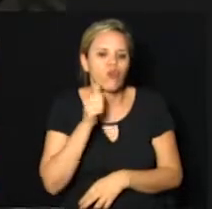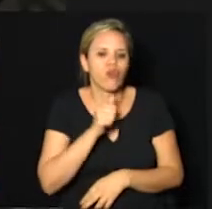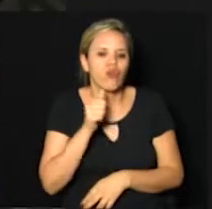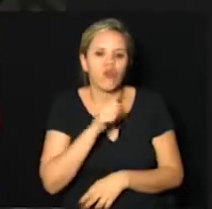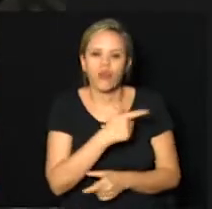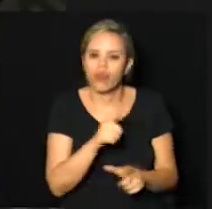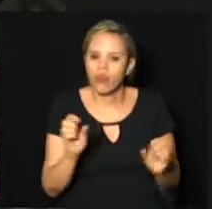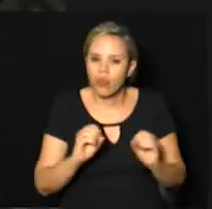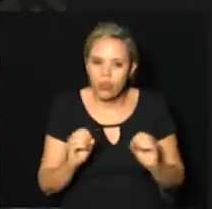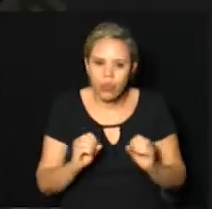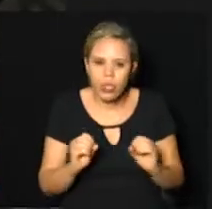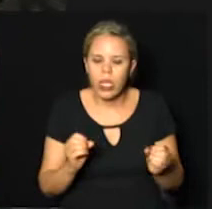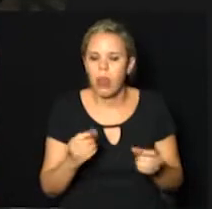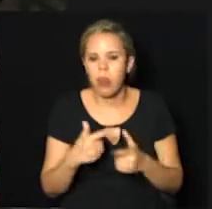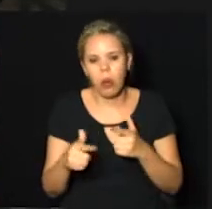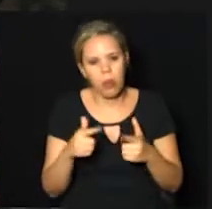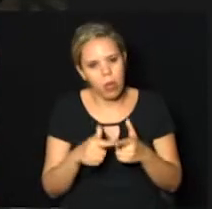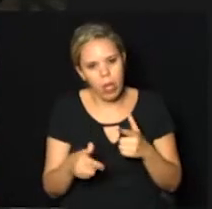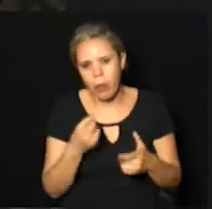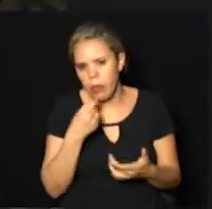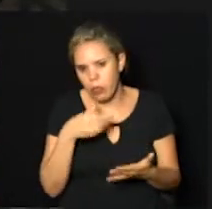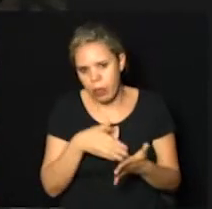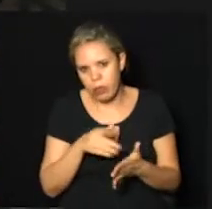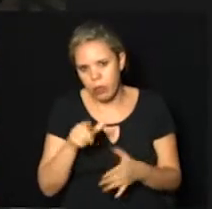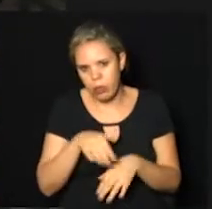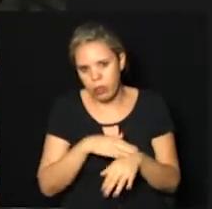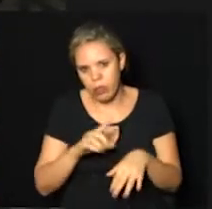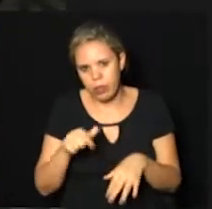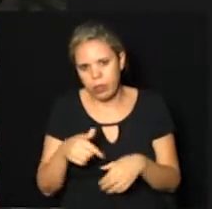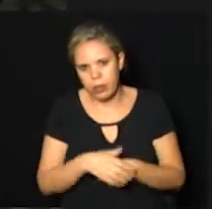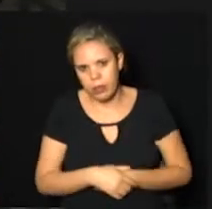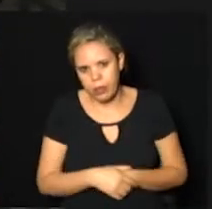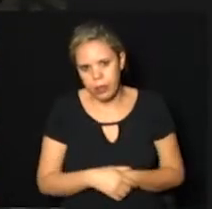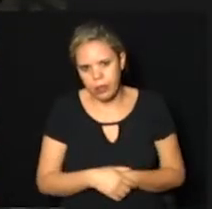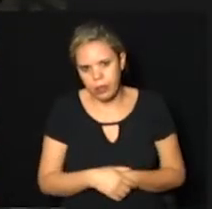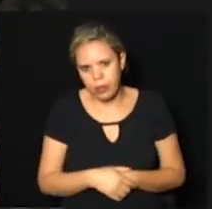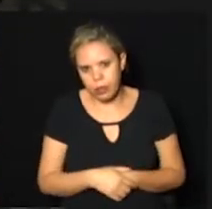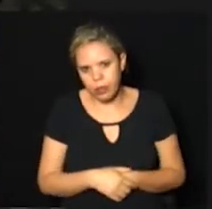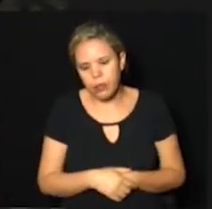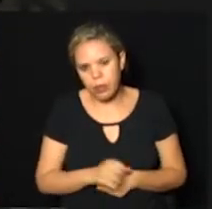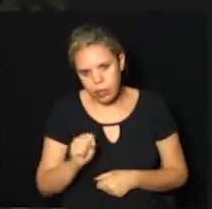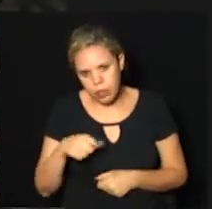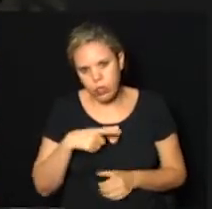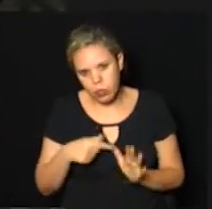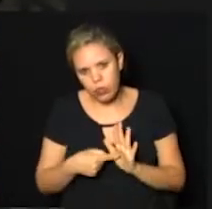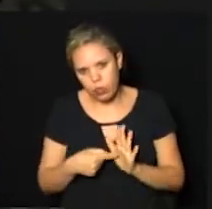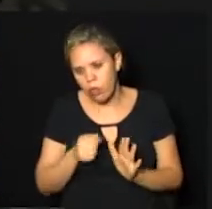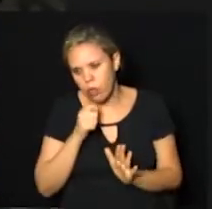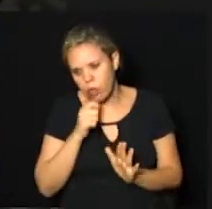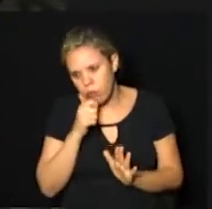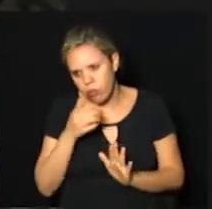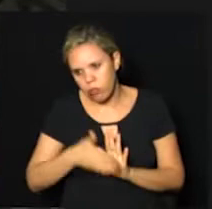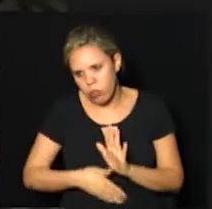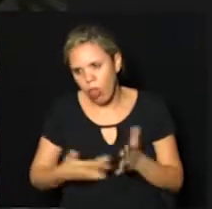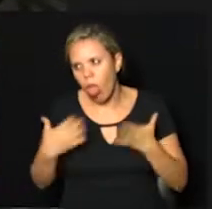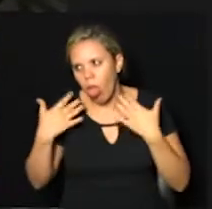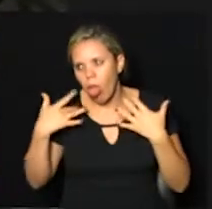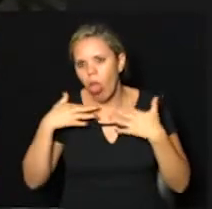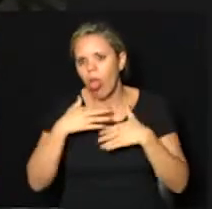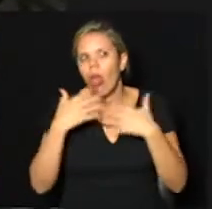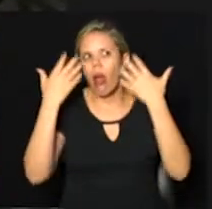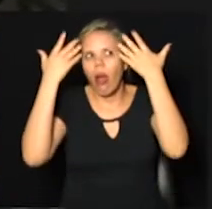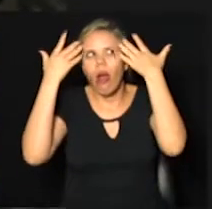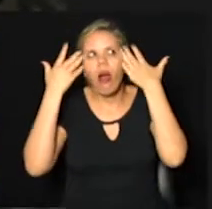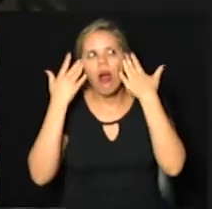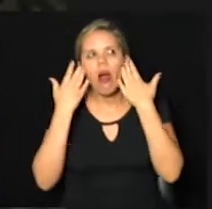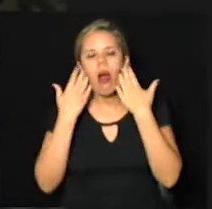que não têm contraindicação, depois a gente pode conversar um pouquinho disso, que estão sintomáticas, né, que ela tem onda de calor, piora do sono,